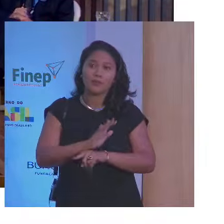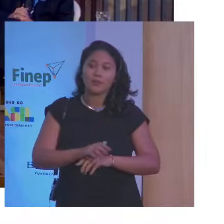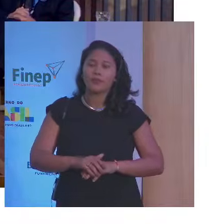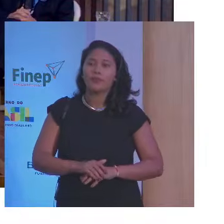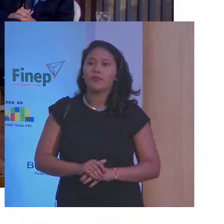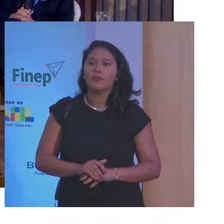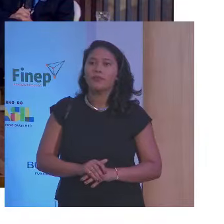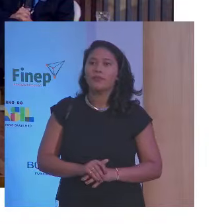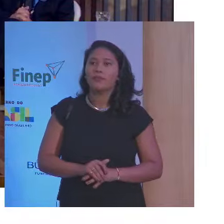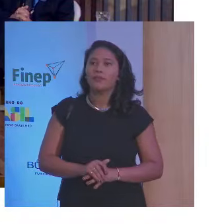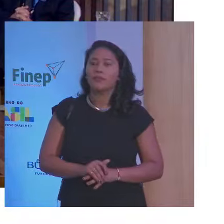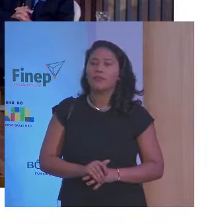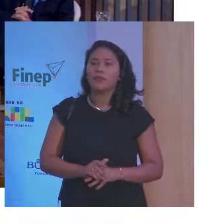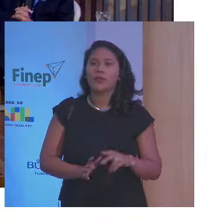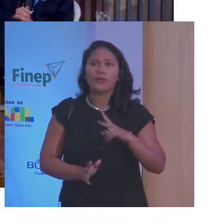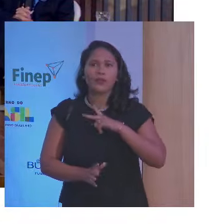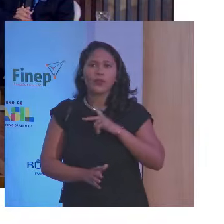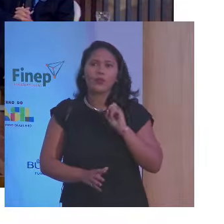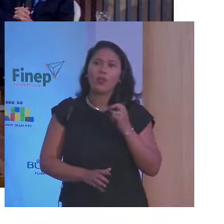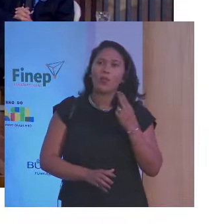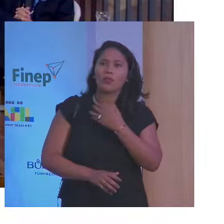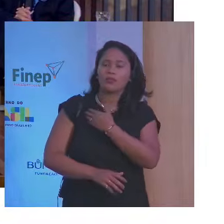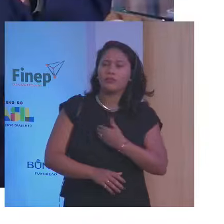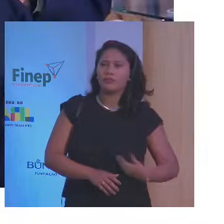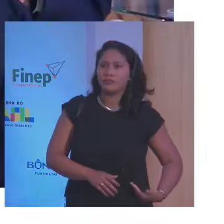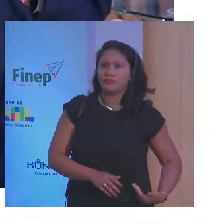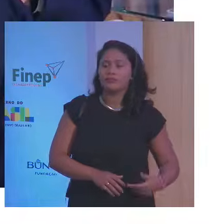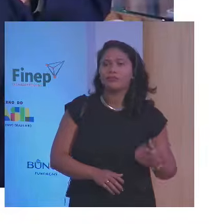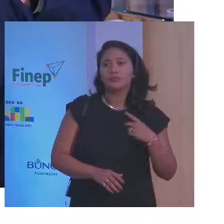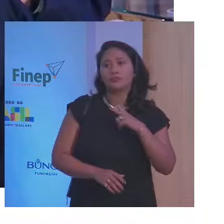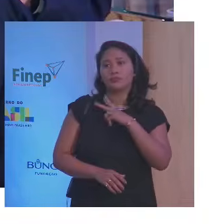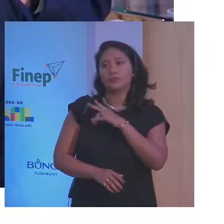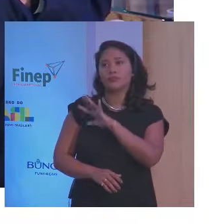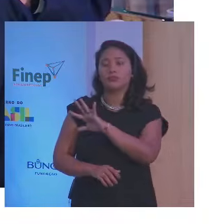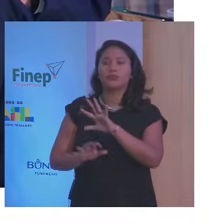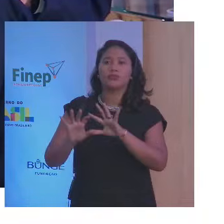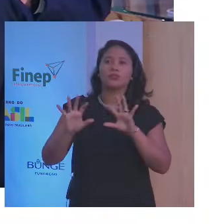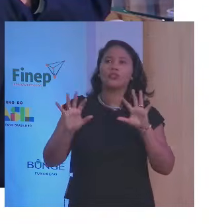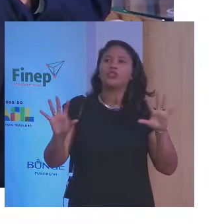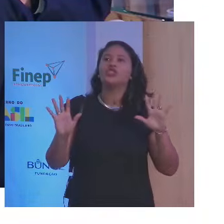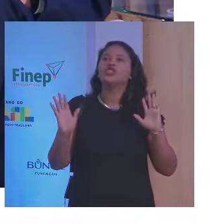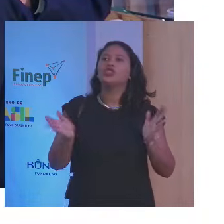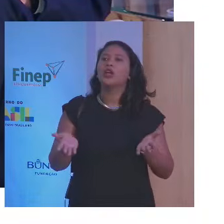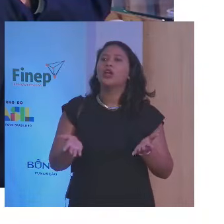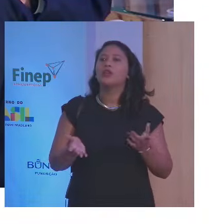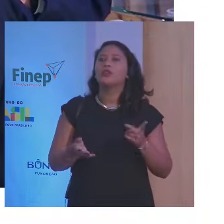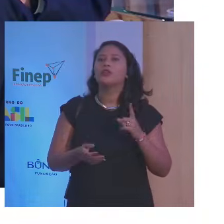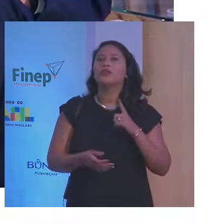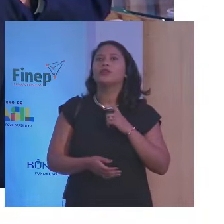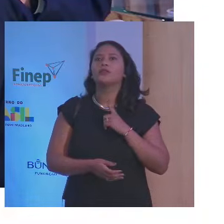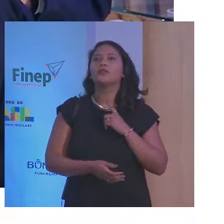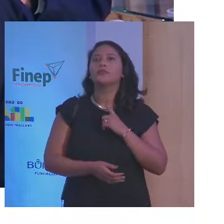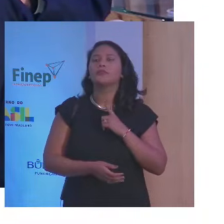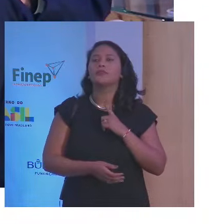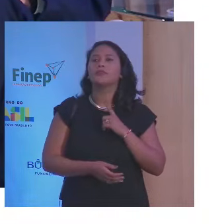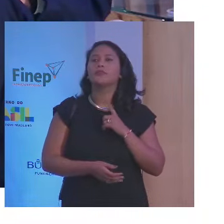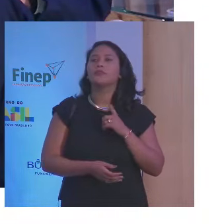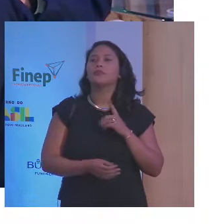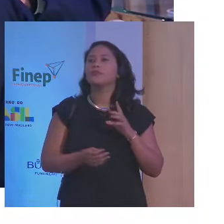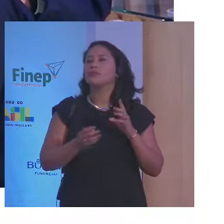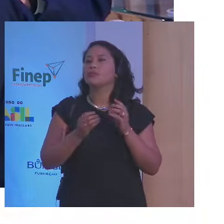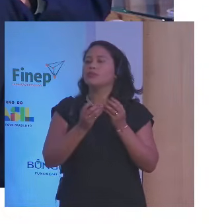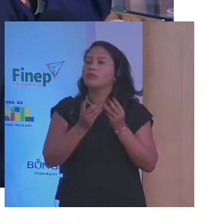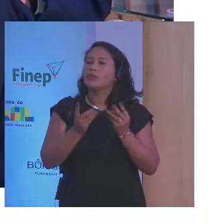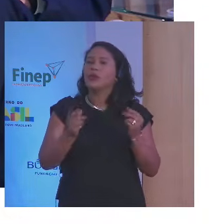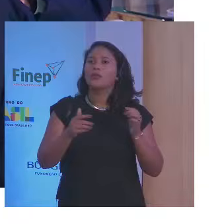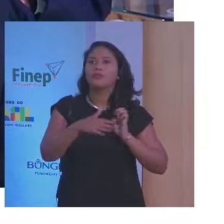Se é mais privado ou se é mais estatal? Não, eu acho que o que é privado e estatal já tem agora uma linha no meio que é meio difusa, que é, né,